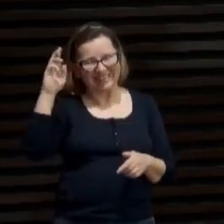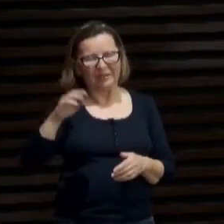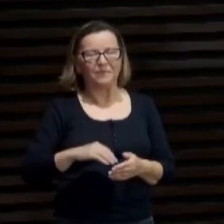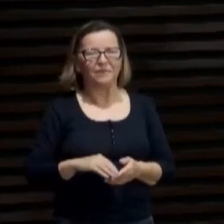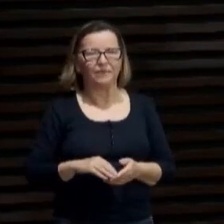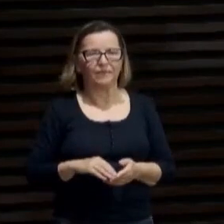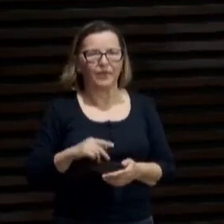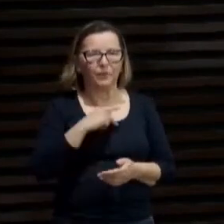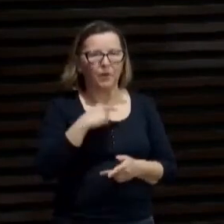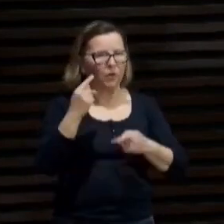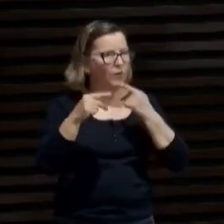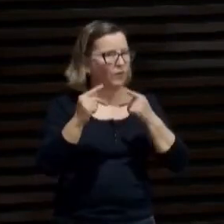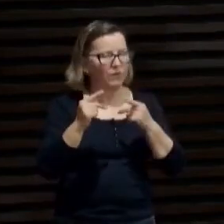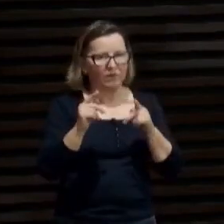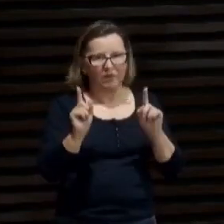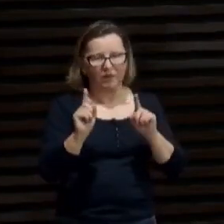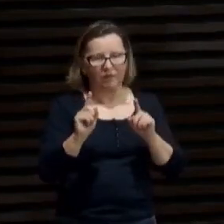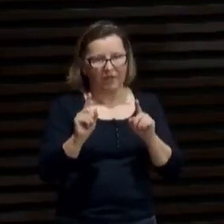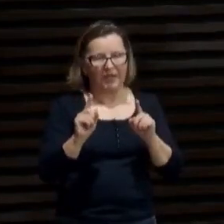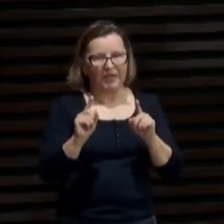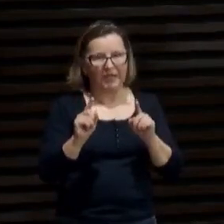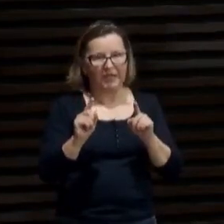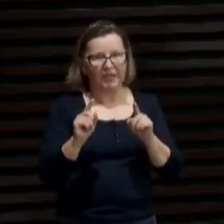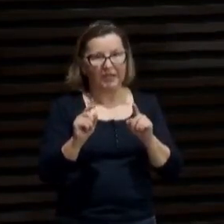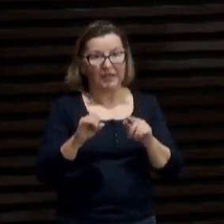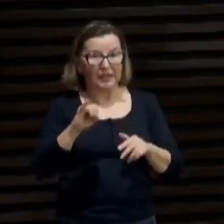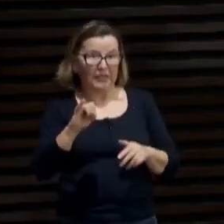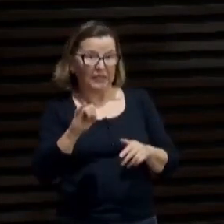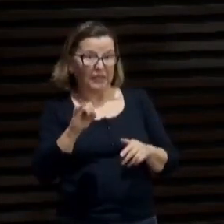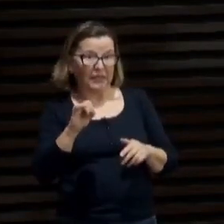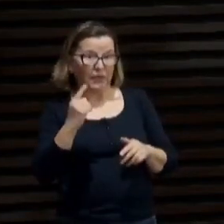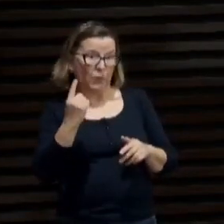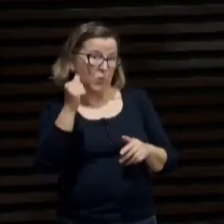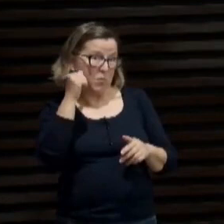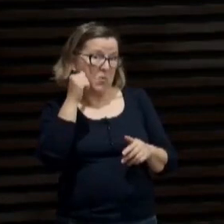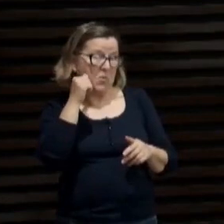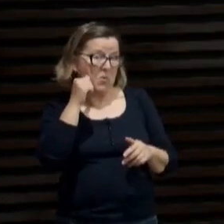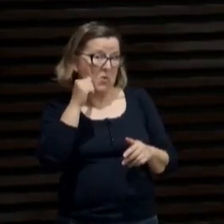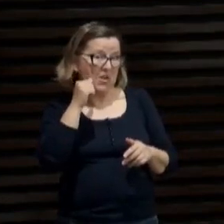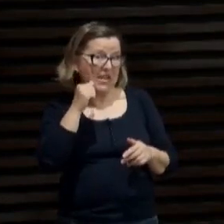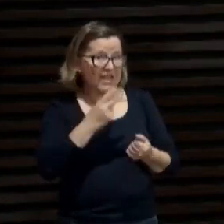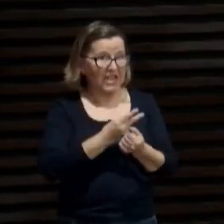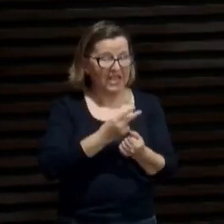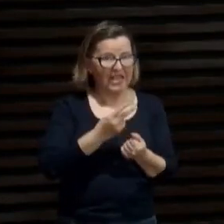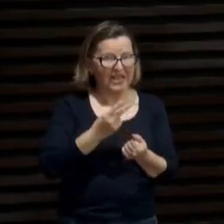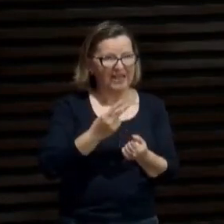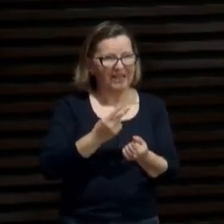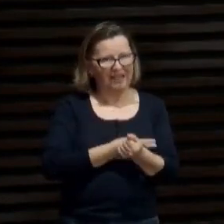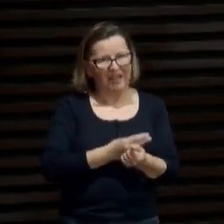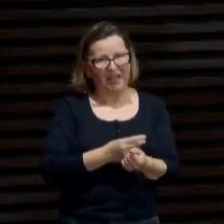errado. Ele não diz assim: rogo a Evódia que pense melhor, porque a Sintique tem razão. Ou rogo a Sintique, ô